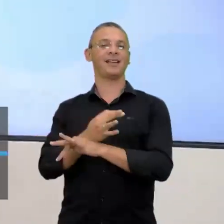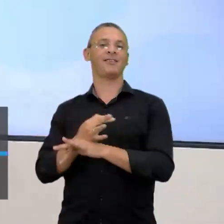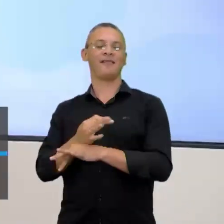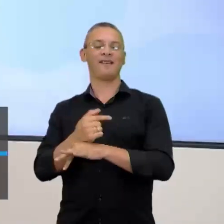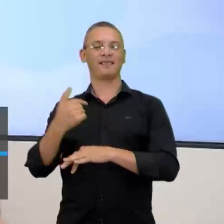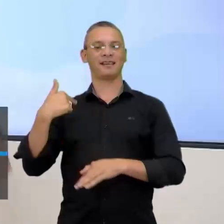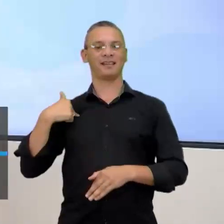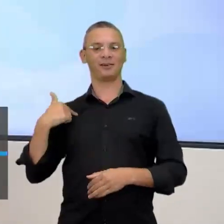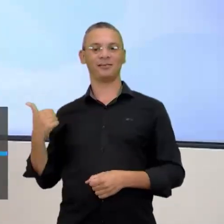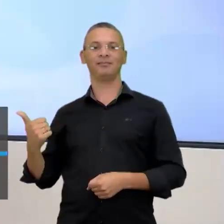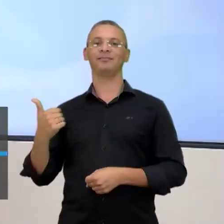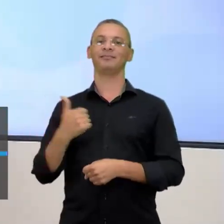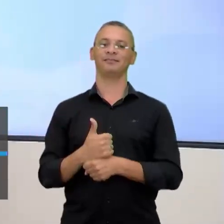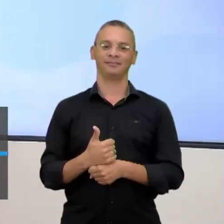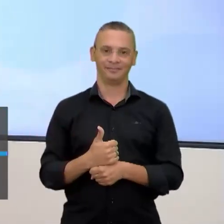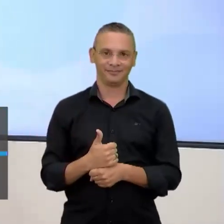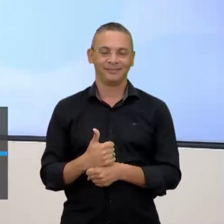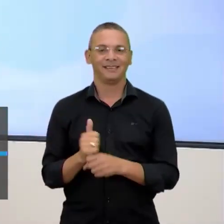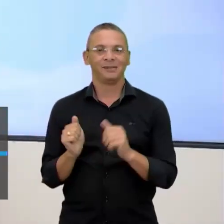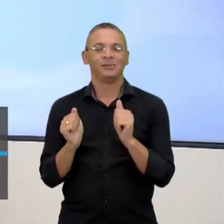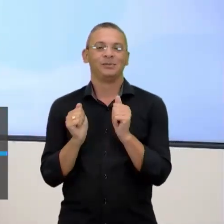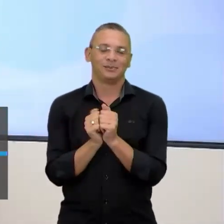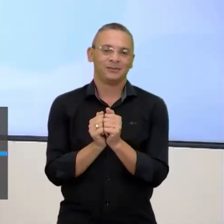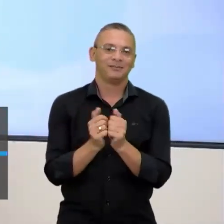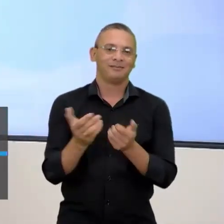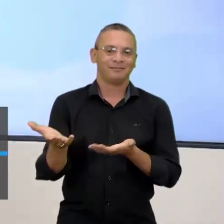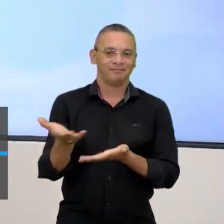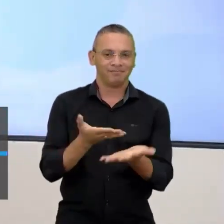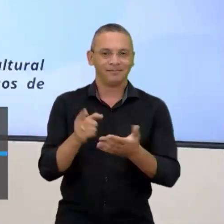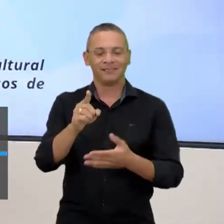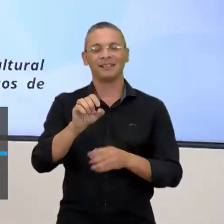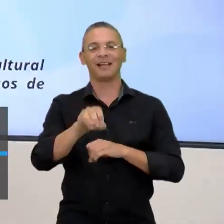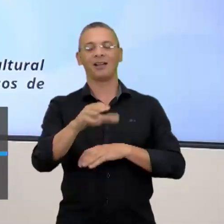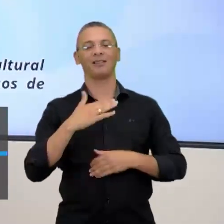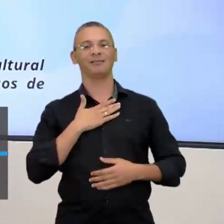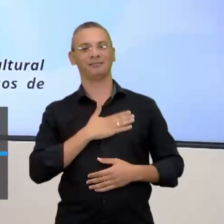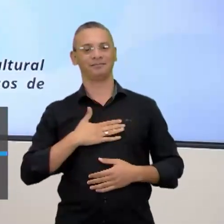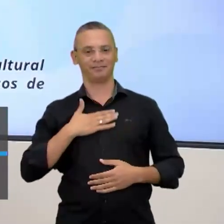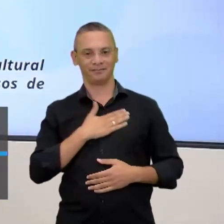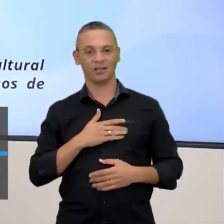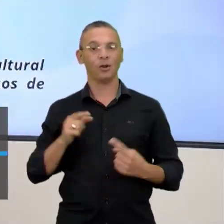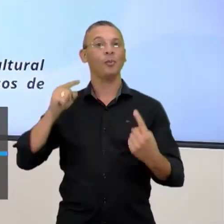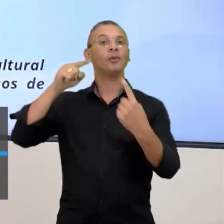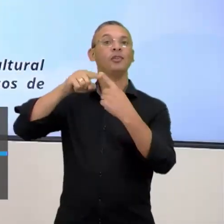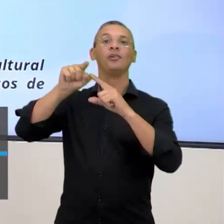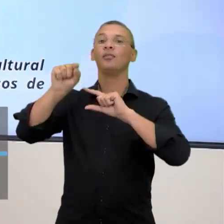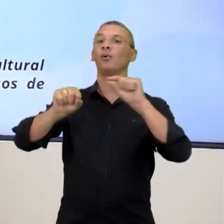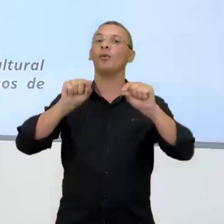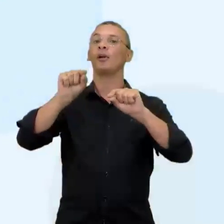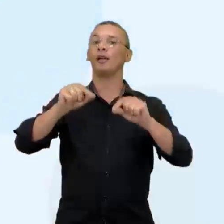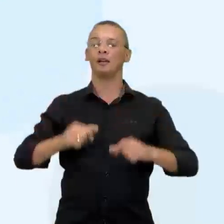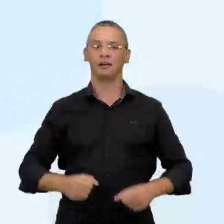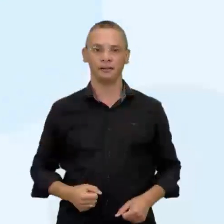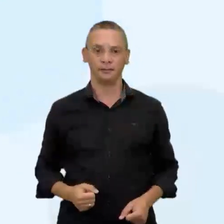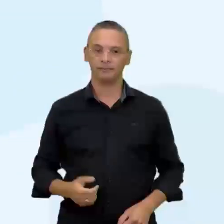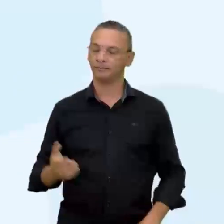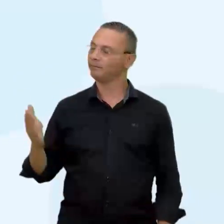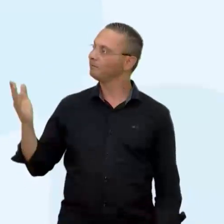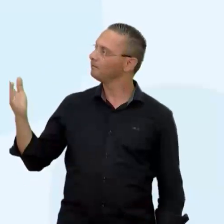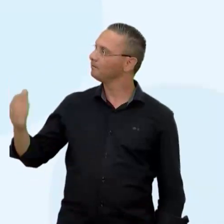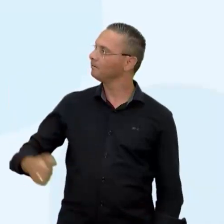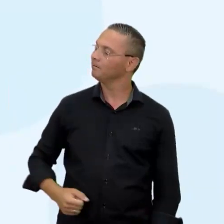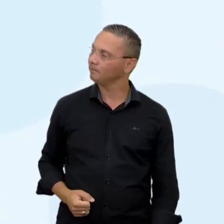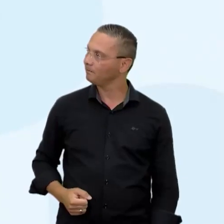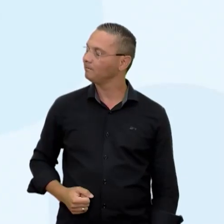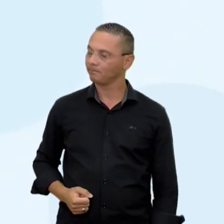aqui compondo o quadro para deixar você com uma aula bem bacana. Objetivos da aula. Da tradição